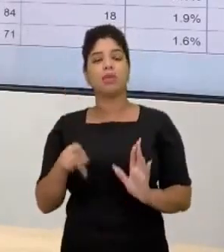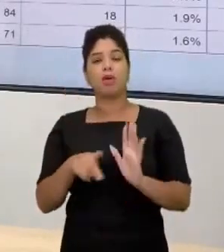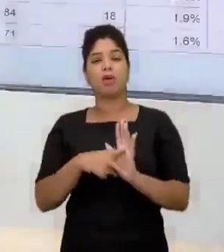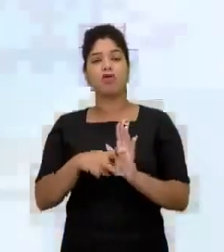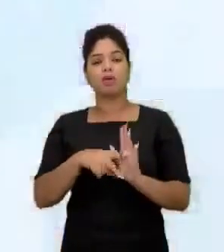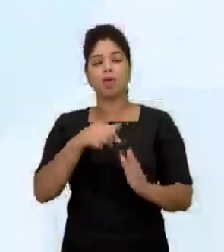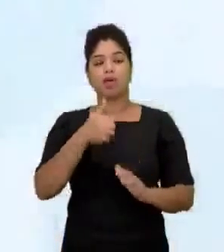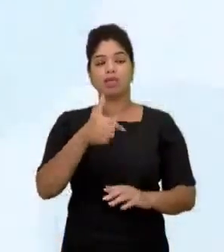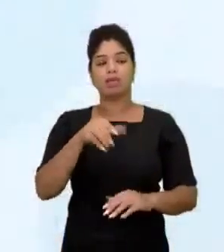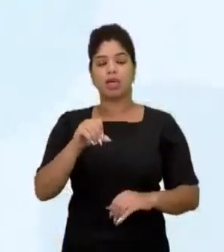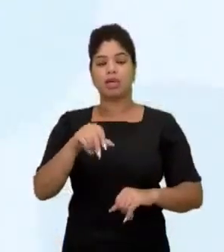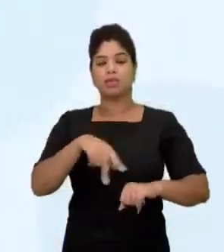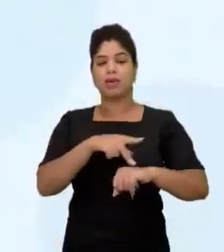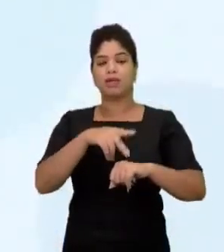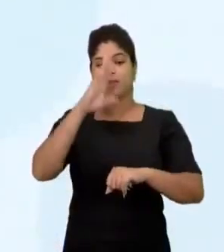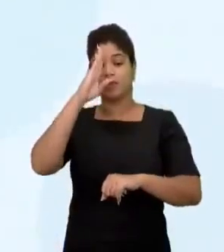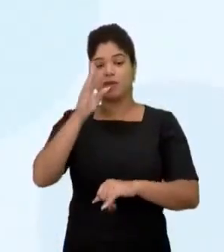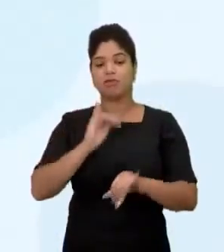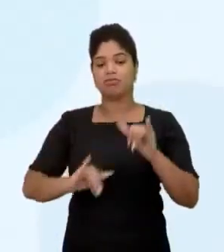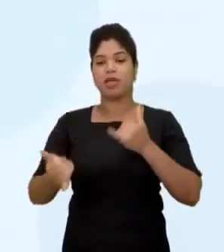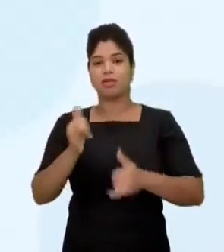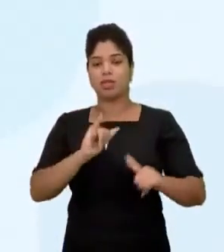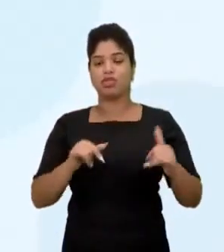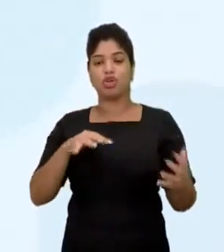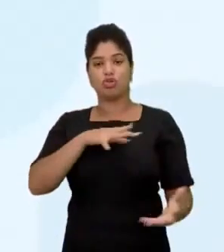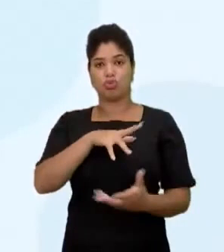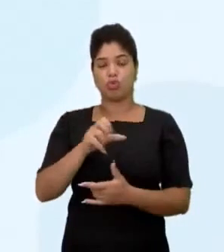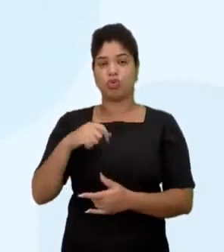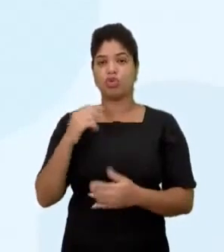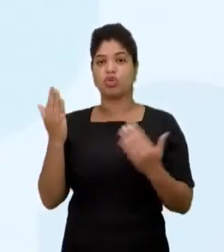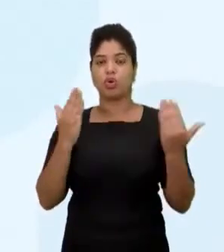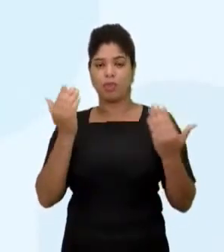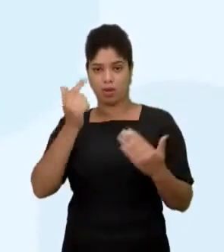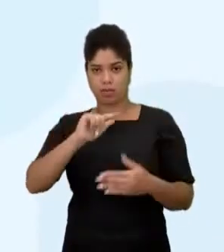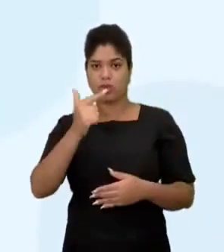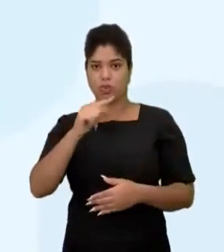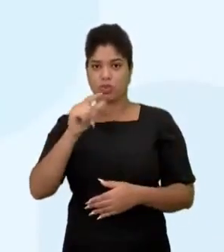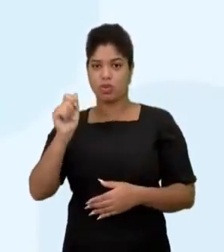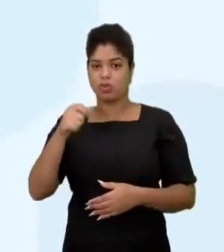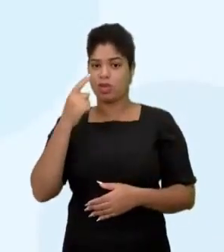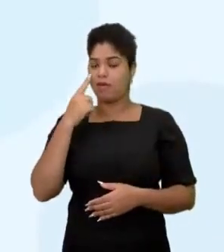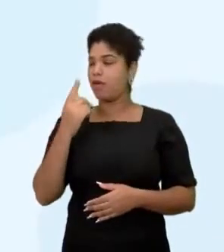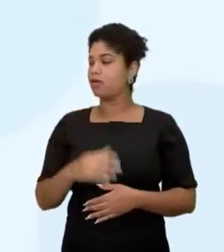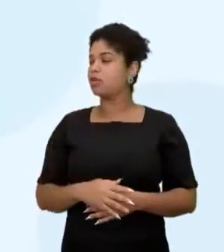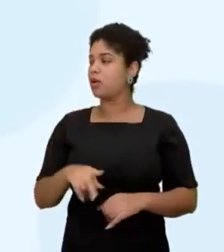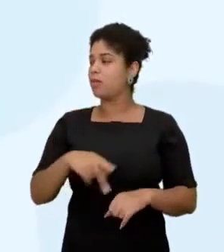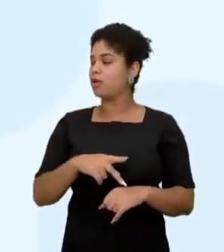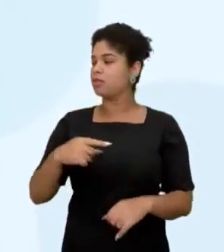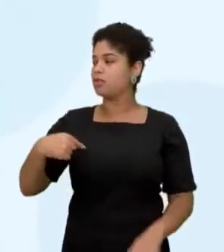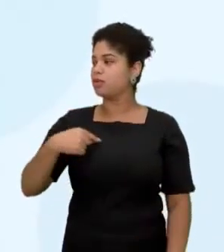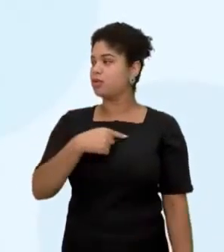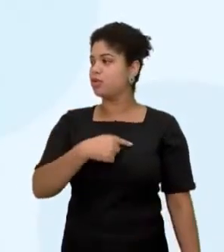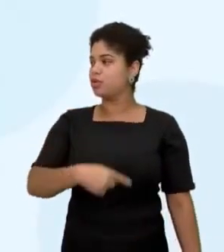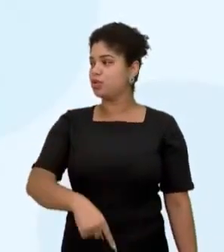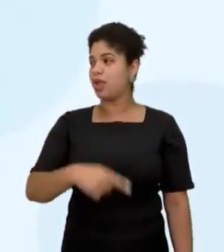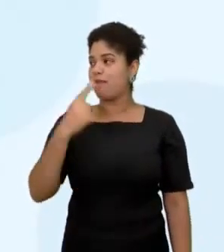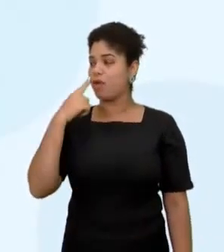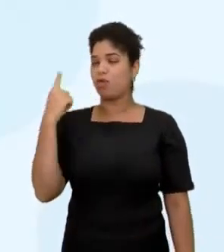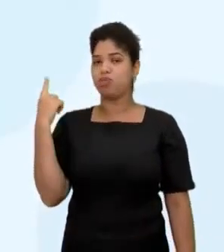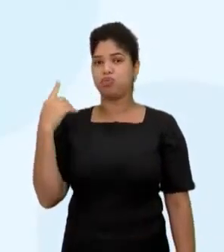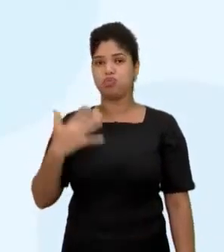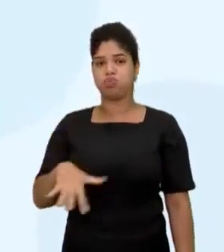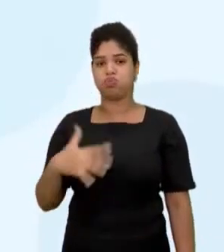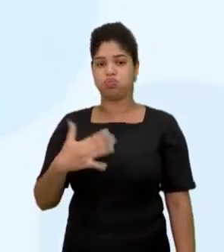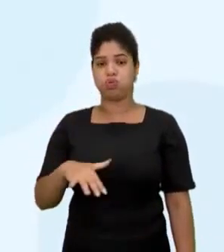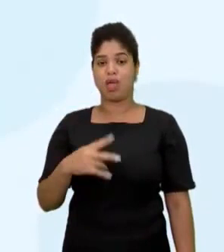maiores produtores de energia hidrelétrica do mundo, né, para fazer uma comparação, né, e a gente vê aí a China disparada aí com